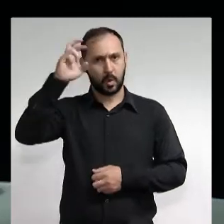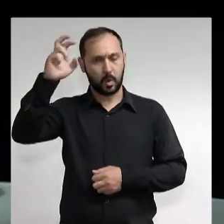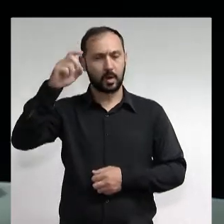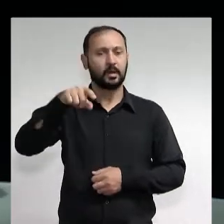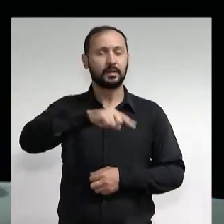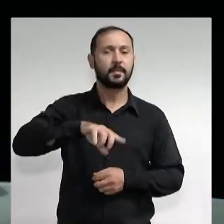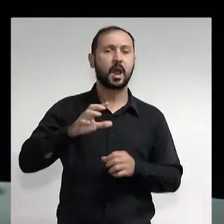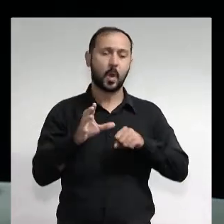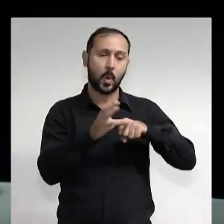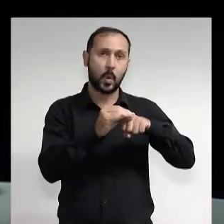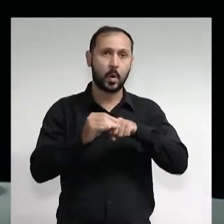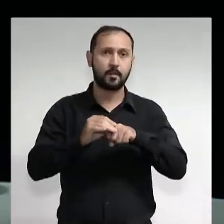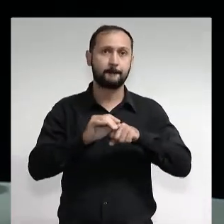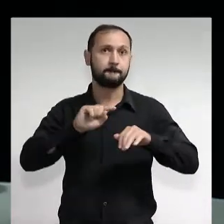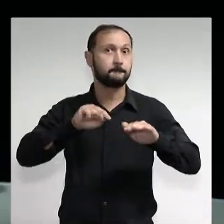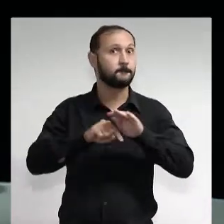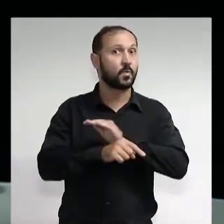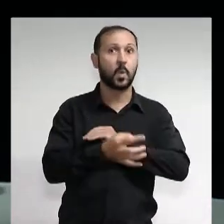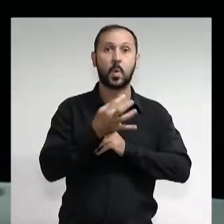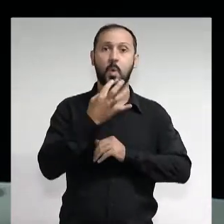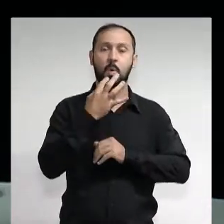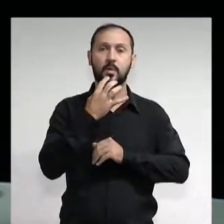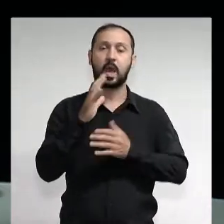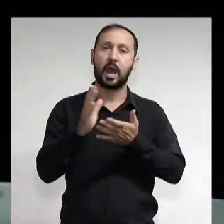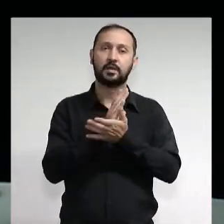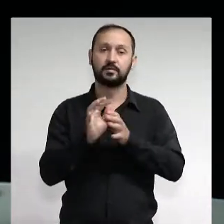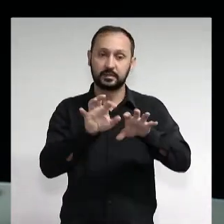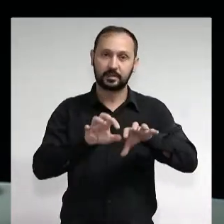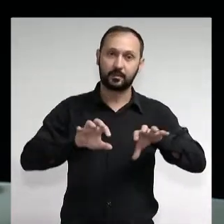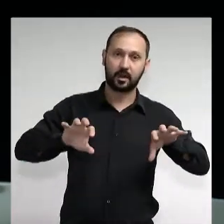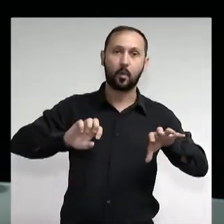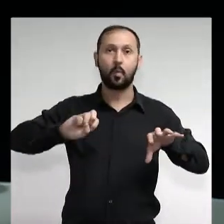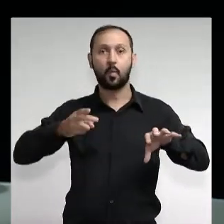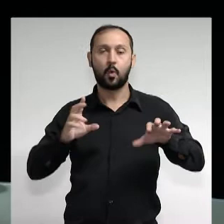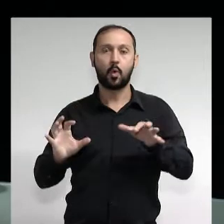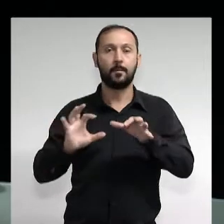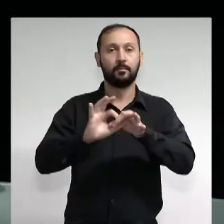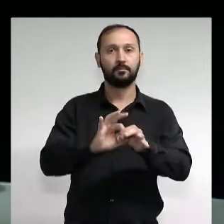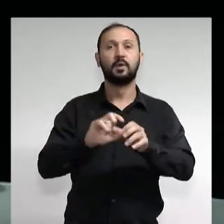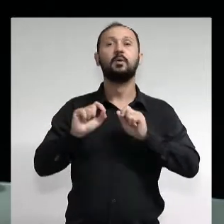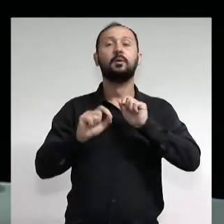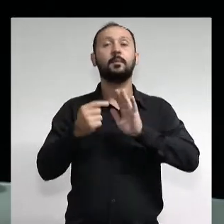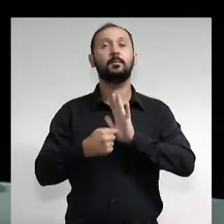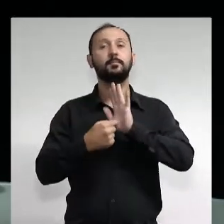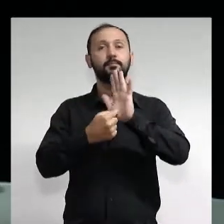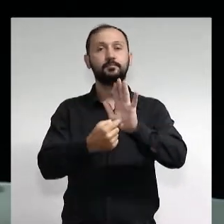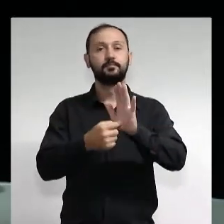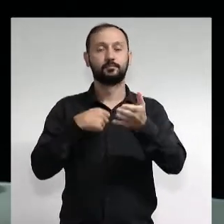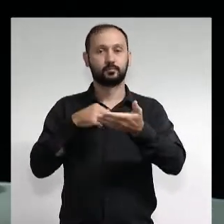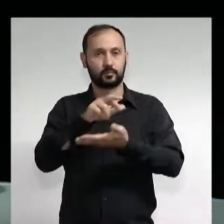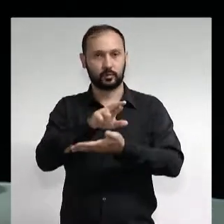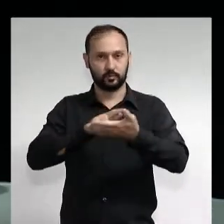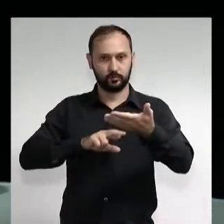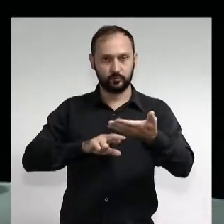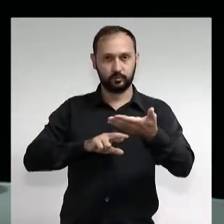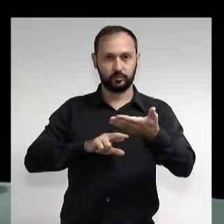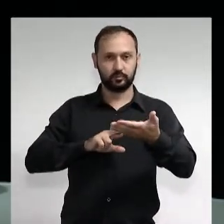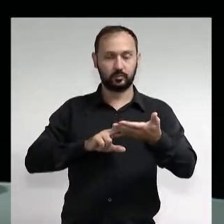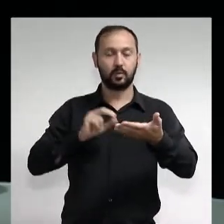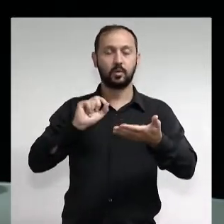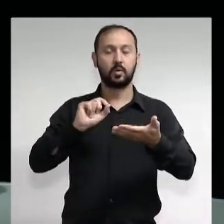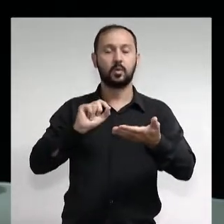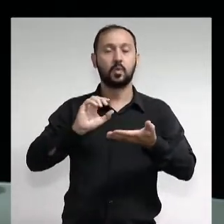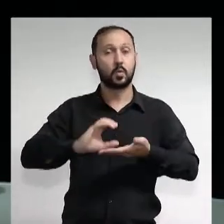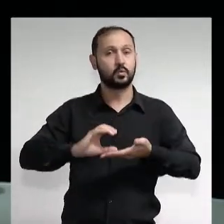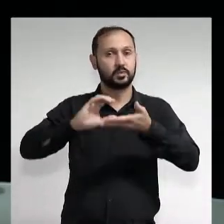elevado potencial e grande envolvimento com áreas do conhecimento humano de forma isolada ou combinada. É o que apresentam, segundo a resolução do